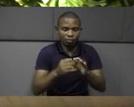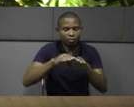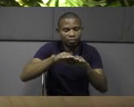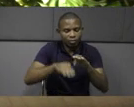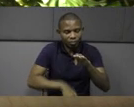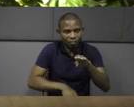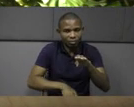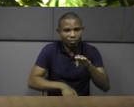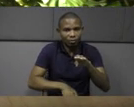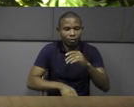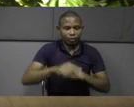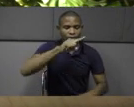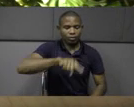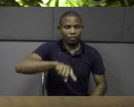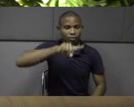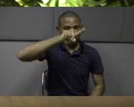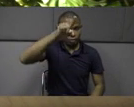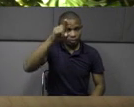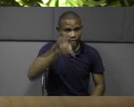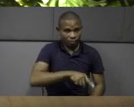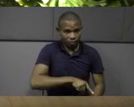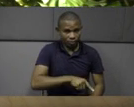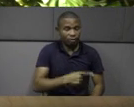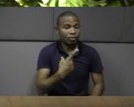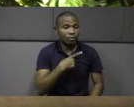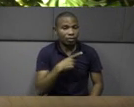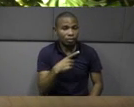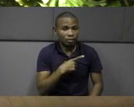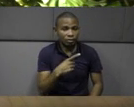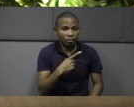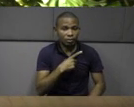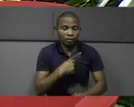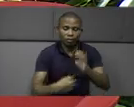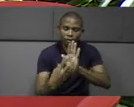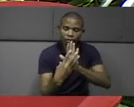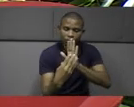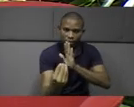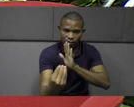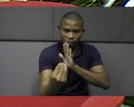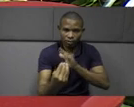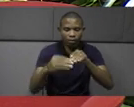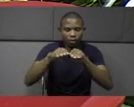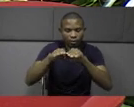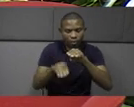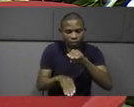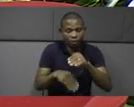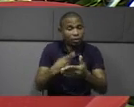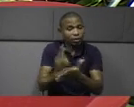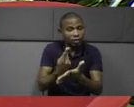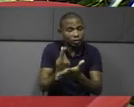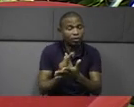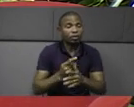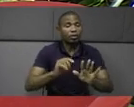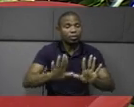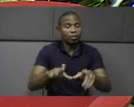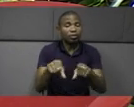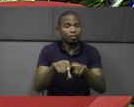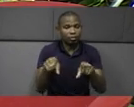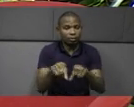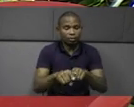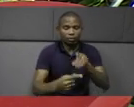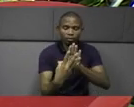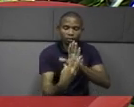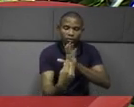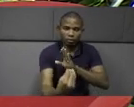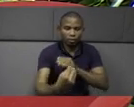a gente entende muito hoje que não só o nosso modelo de eliminação de desigualdades estava errado mas a própria o próprio modelo de construção